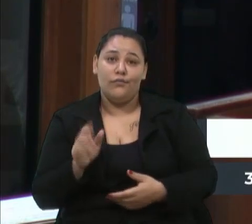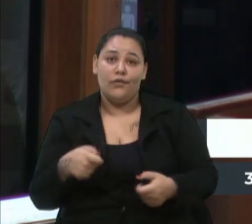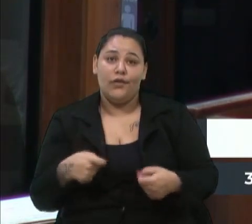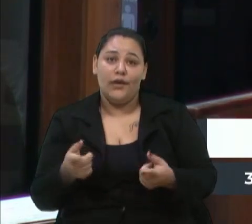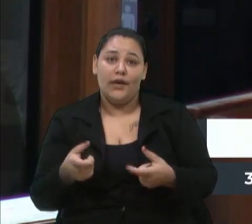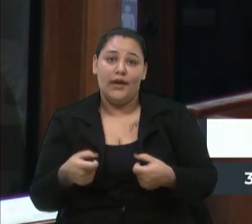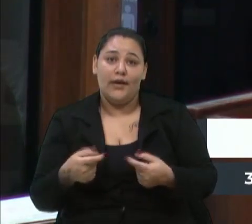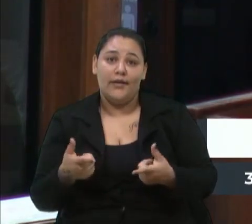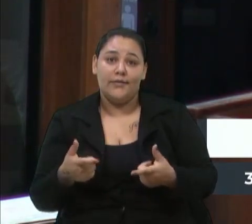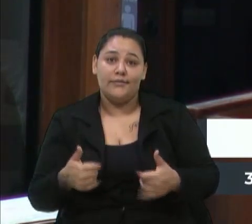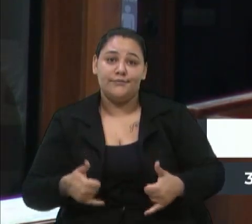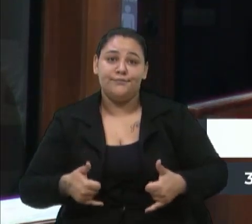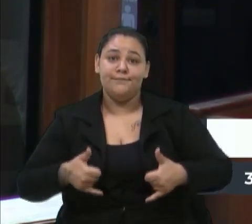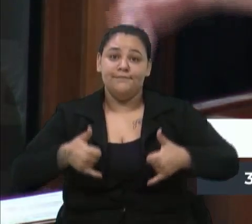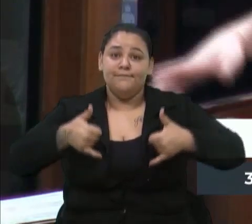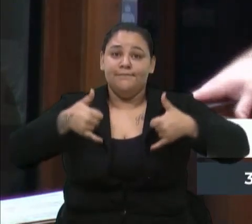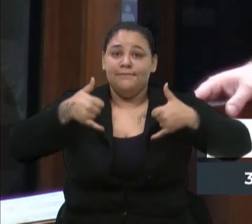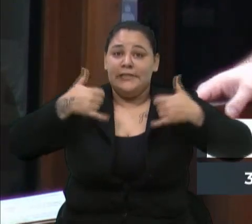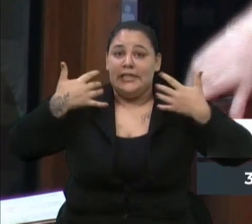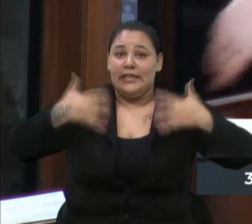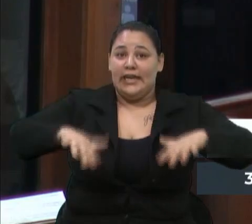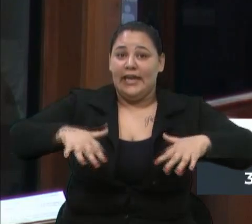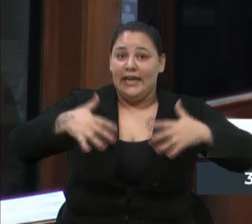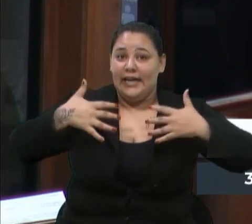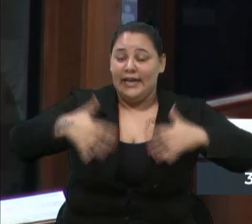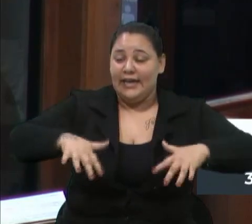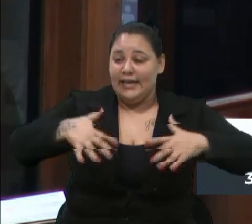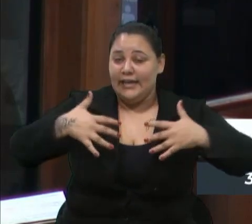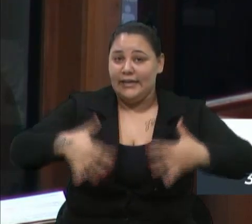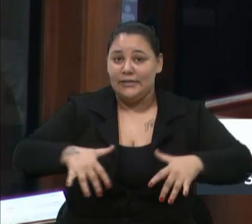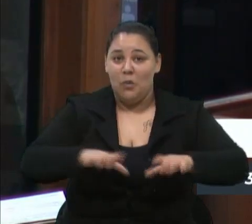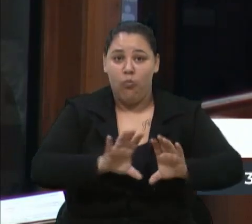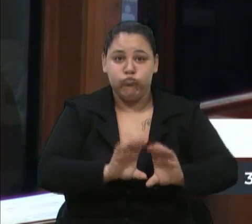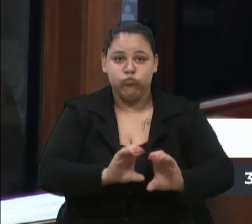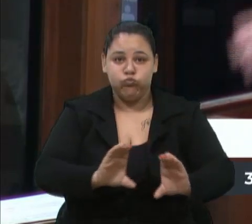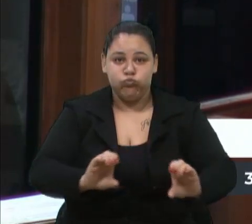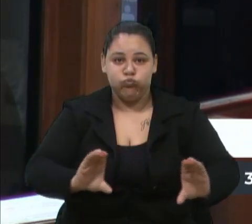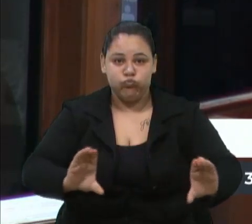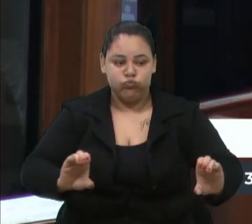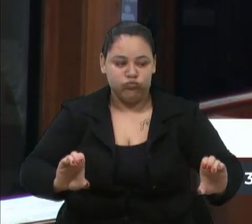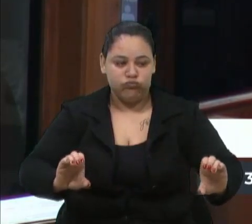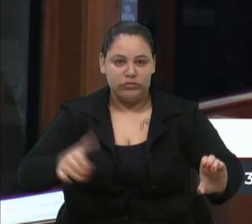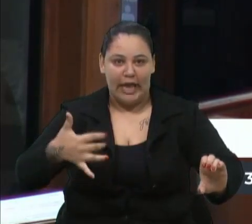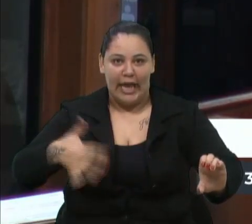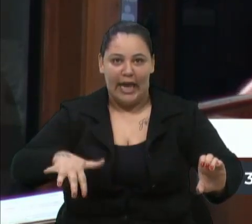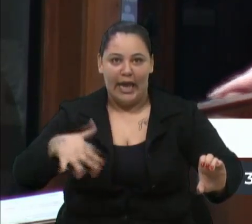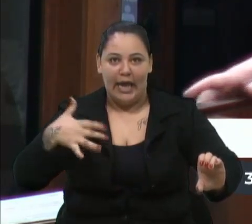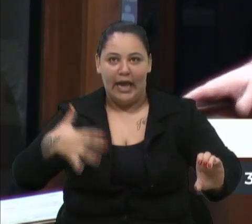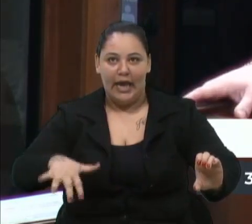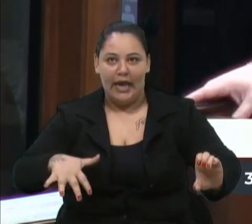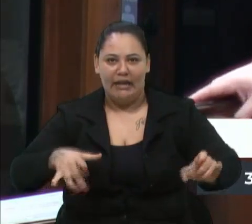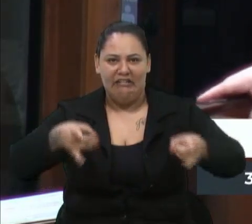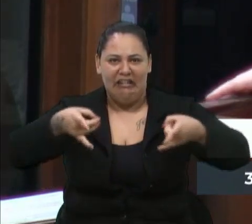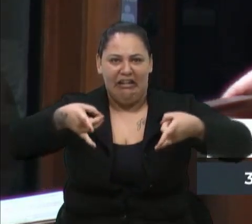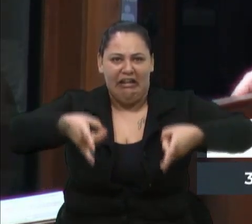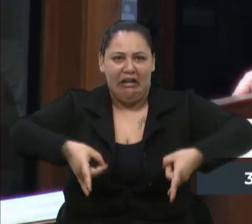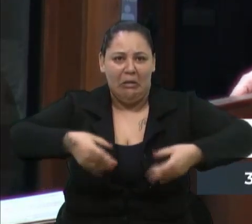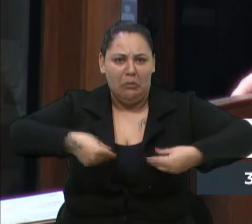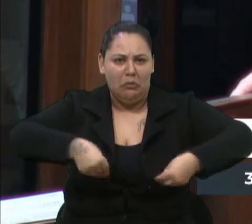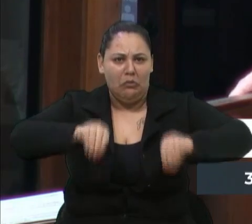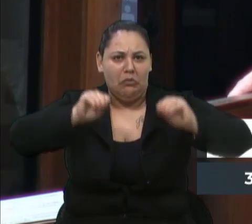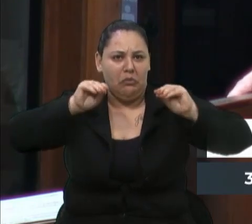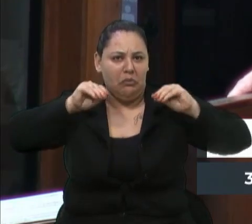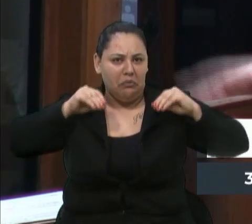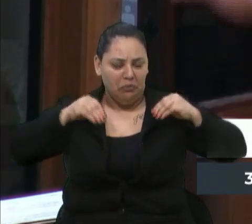suas luxúrias, gasta com luxos, gasta com sofá de não sei quantos milhões, gasta com não sei cama de não sei quantos